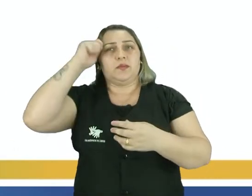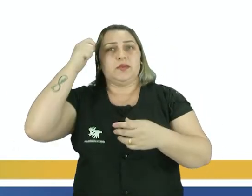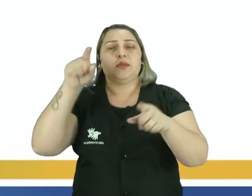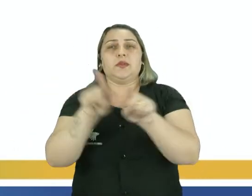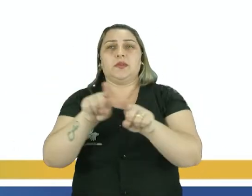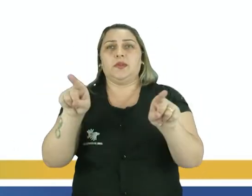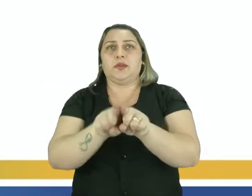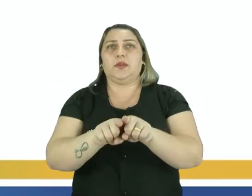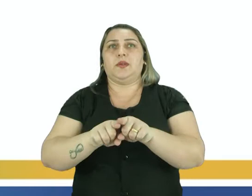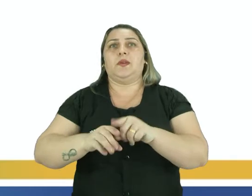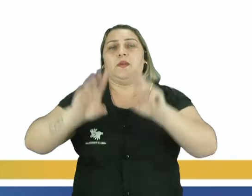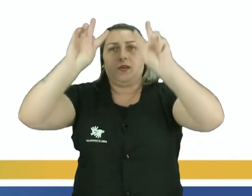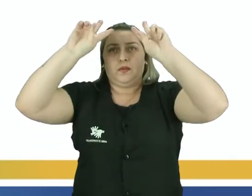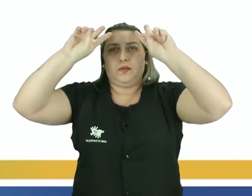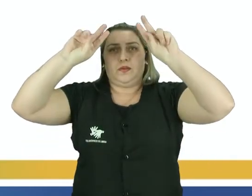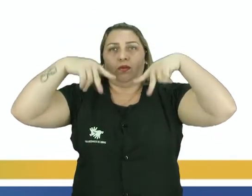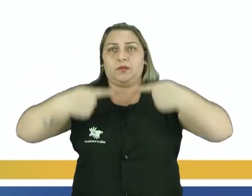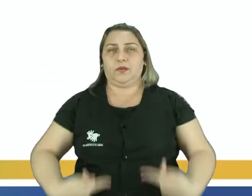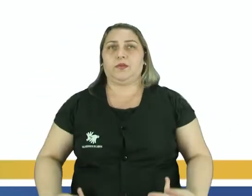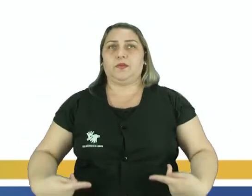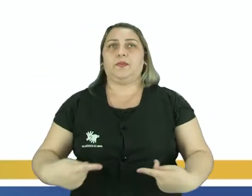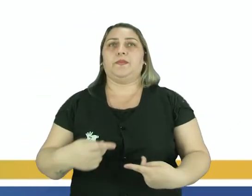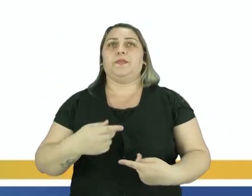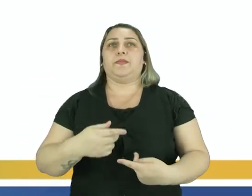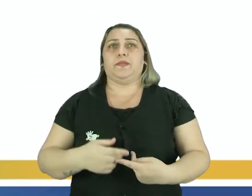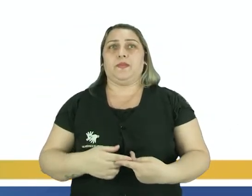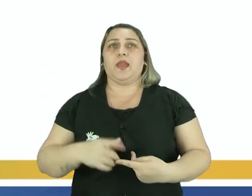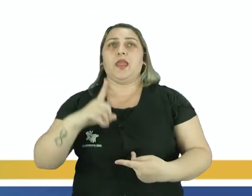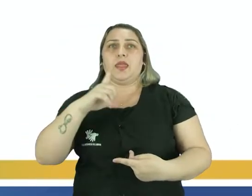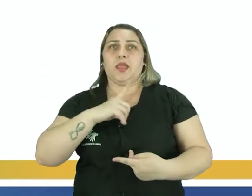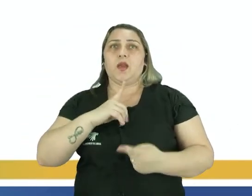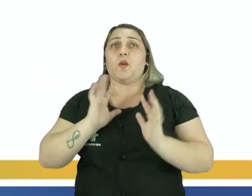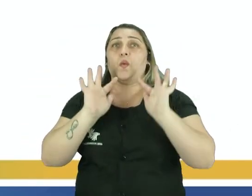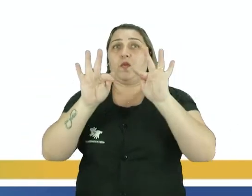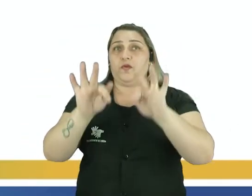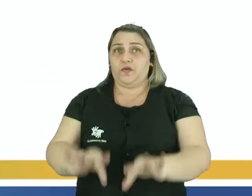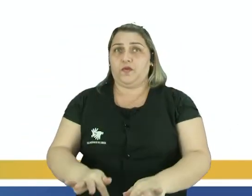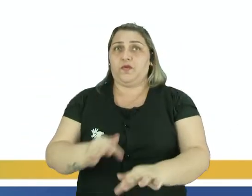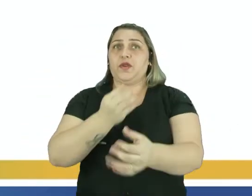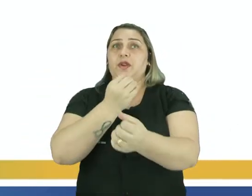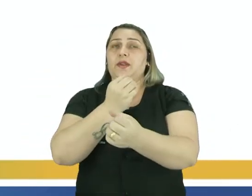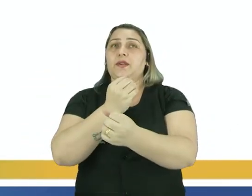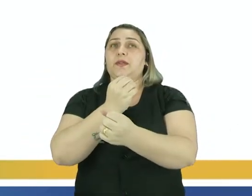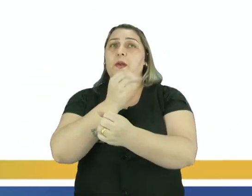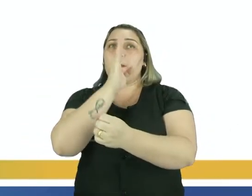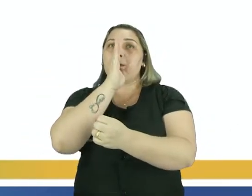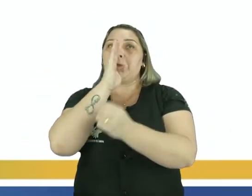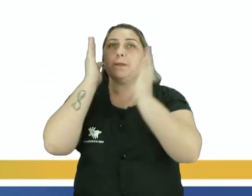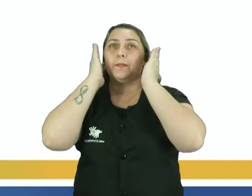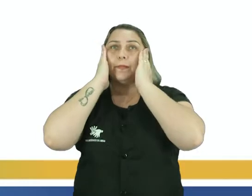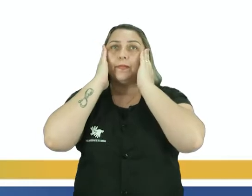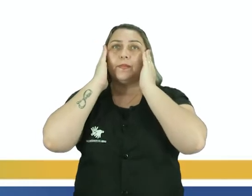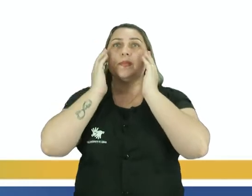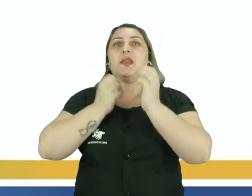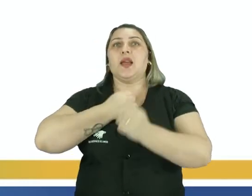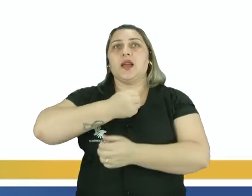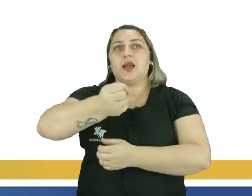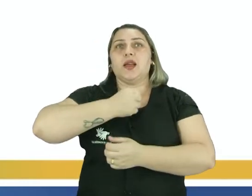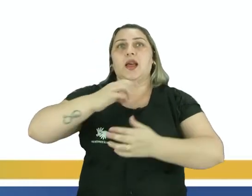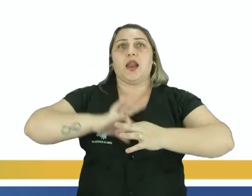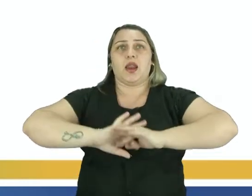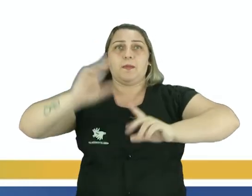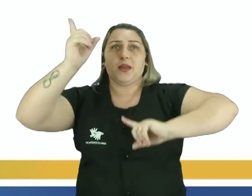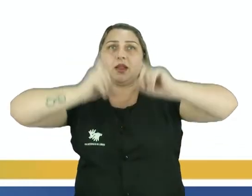humanos, que é o que a gente vai analisar mais a fundo. Então a gente teve, com a Constituição, o fim da censura dos meios de comunicação, a